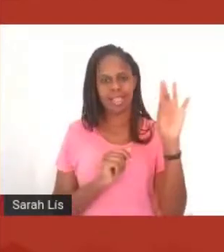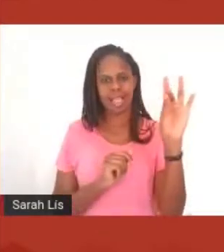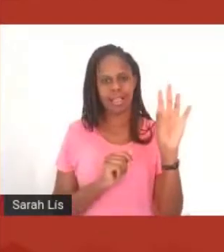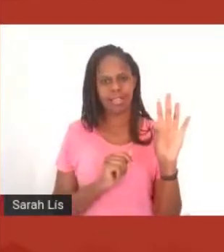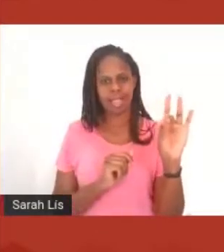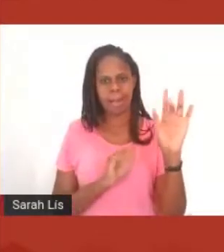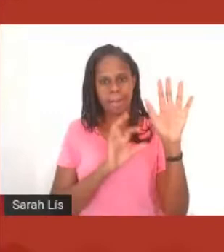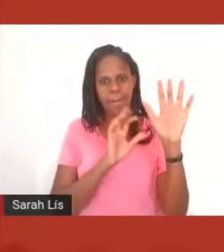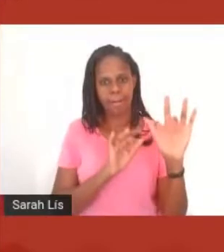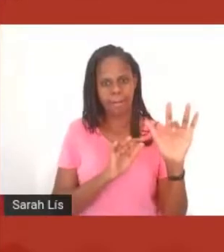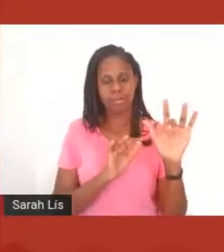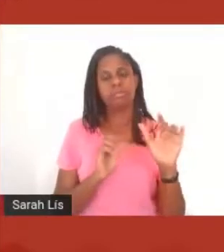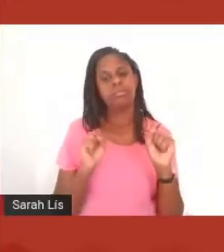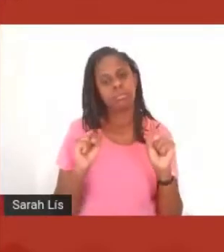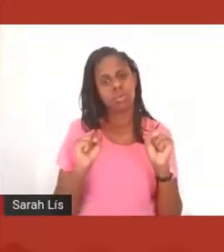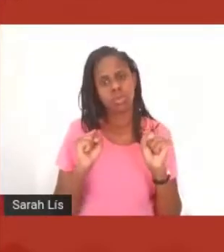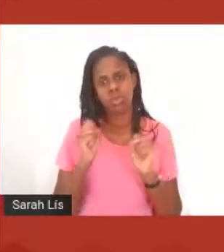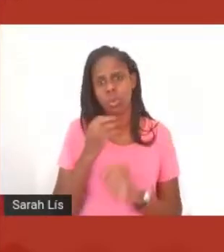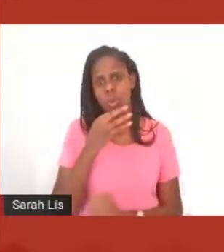comentar.